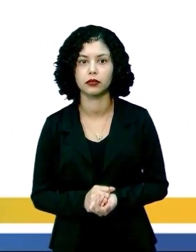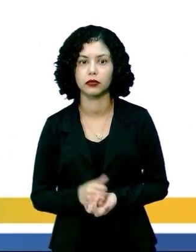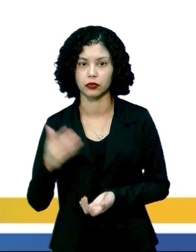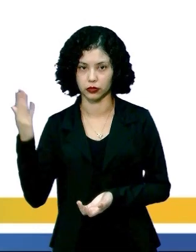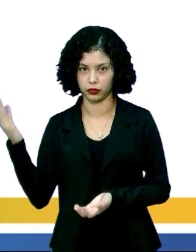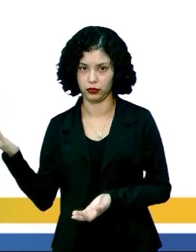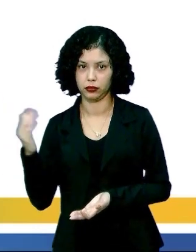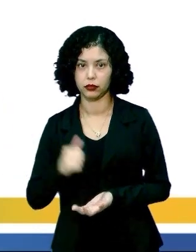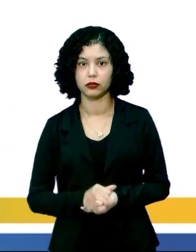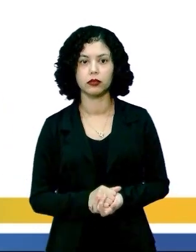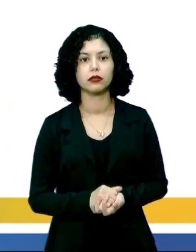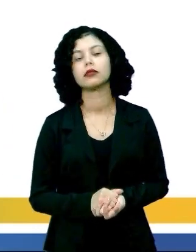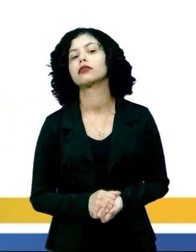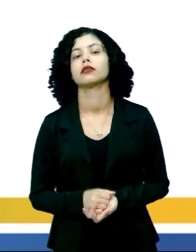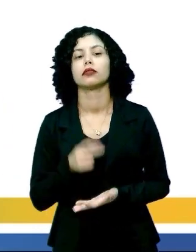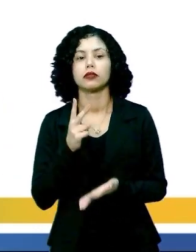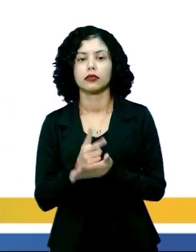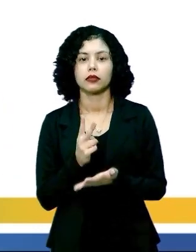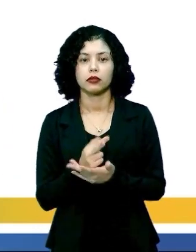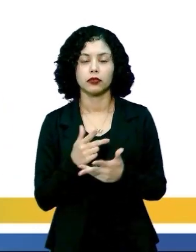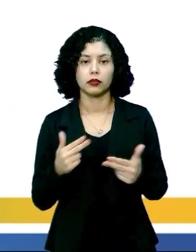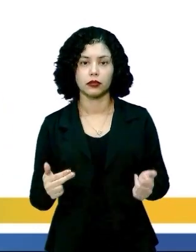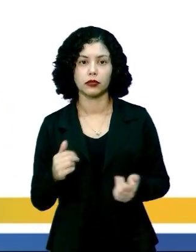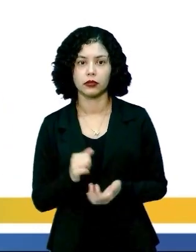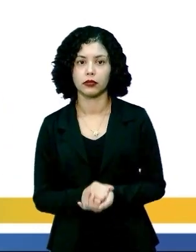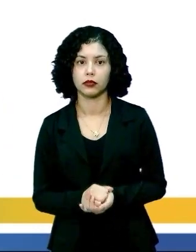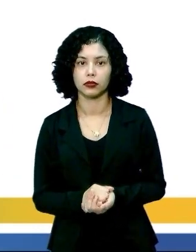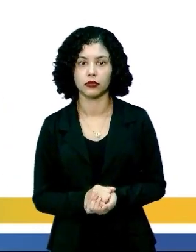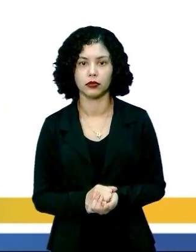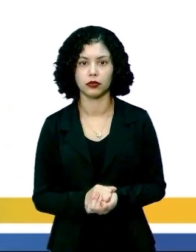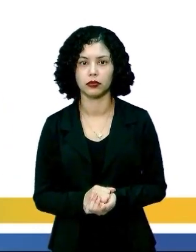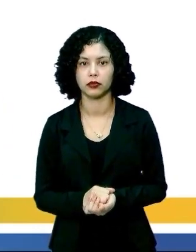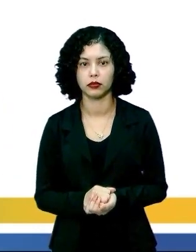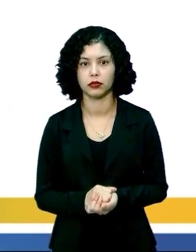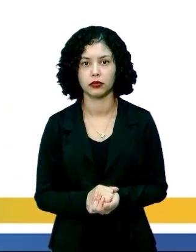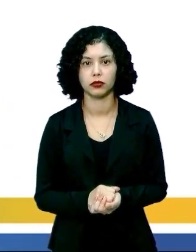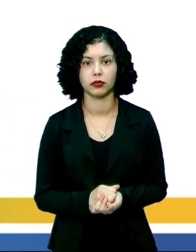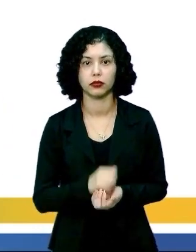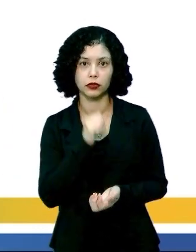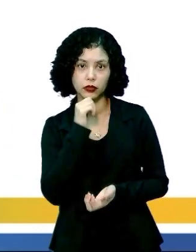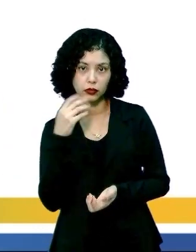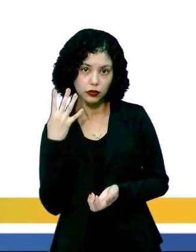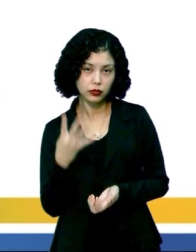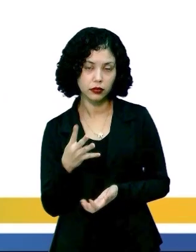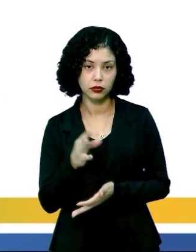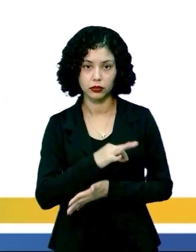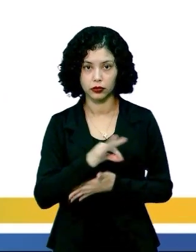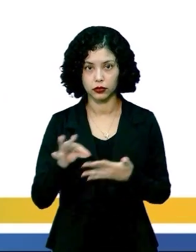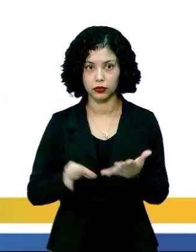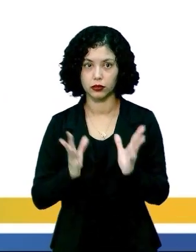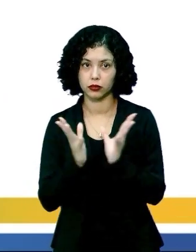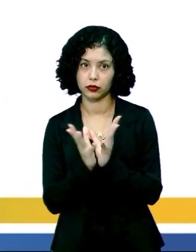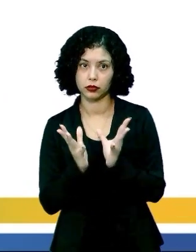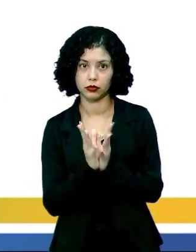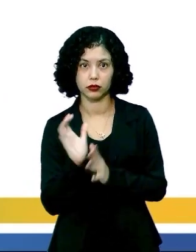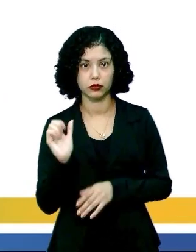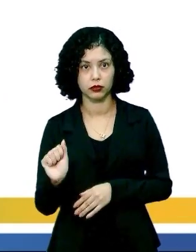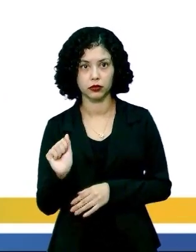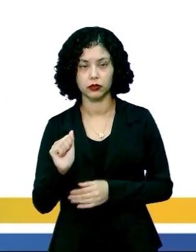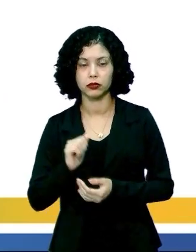Olha lá, a mesma coisa. Nós temos aí 4 elementos no conjunto